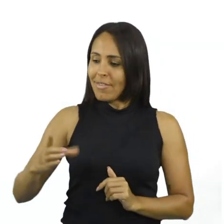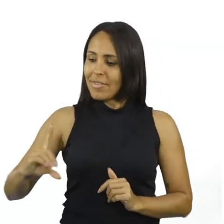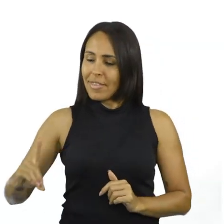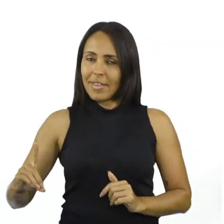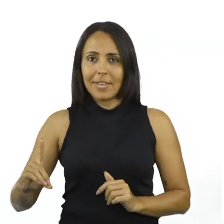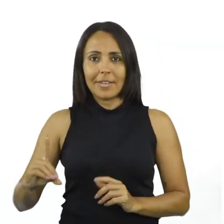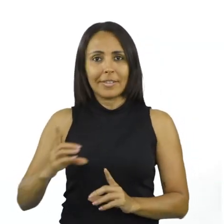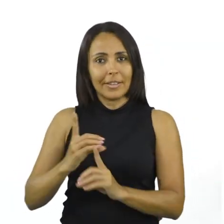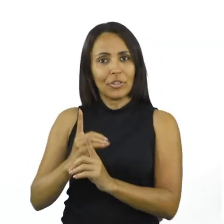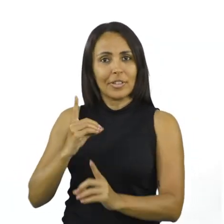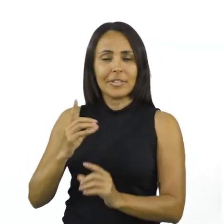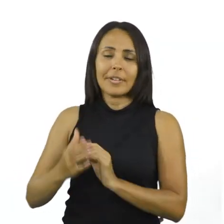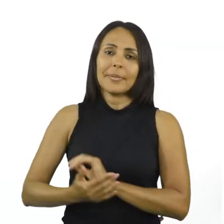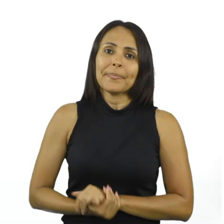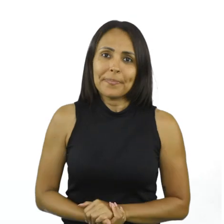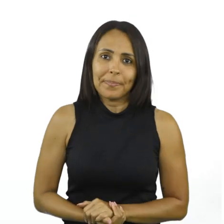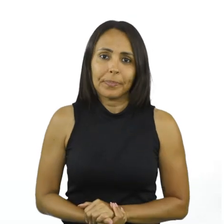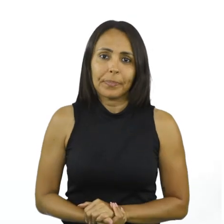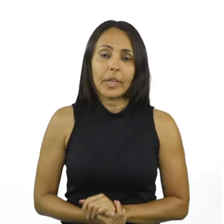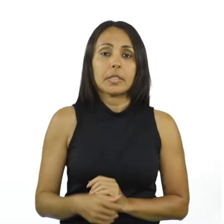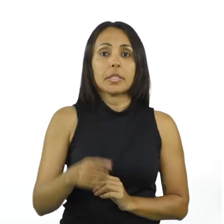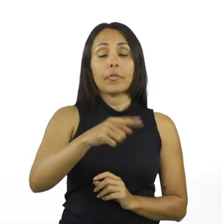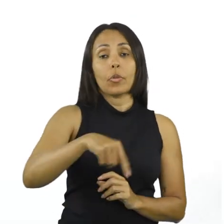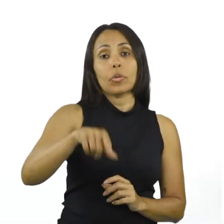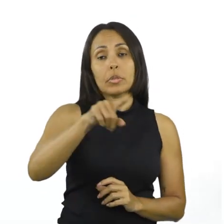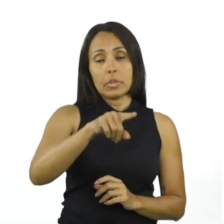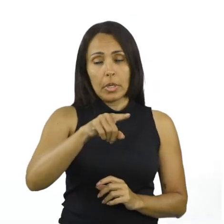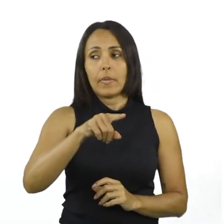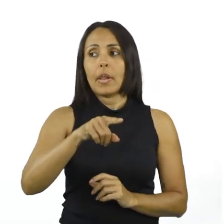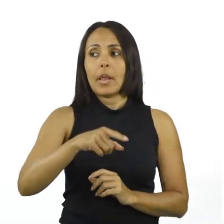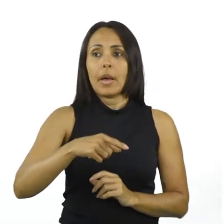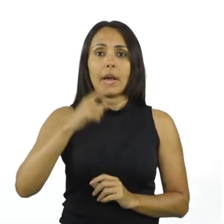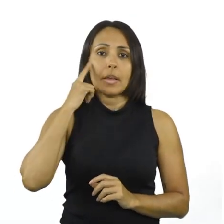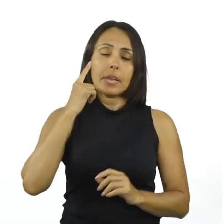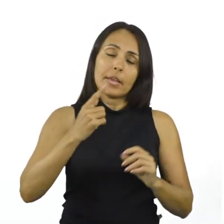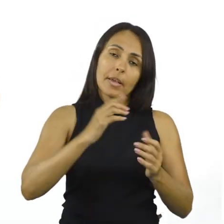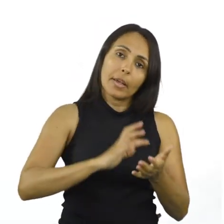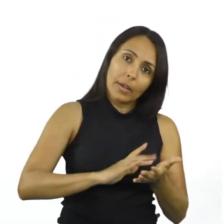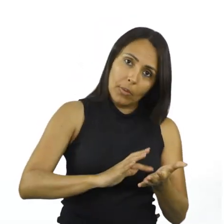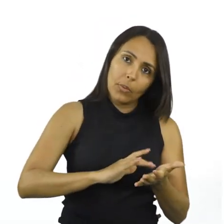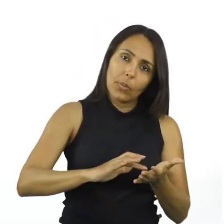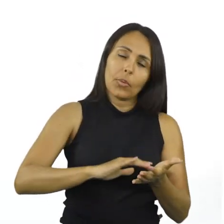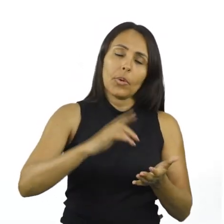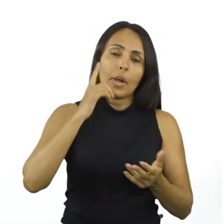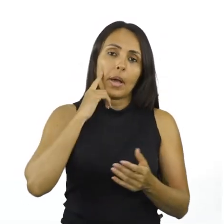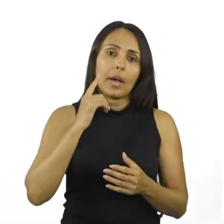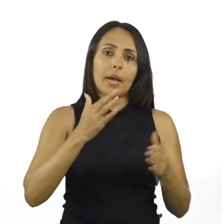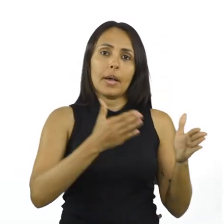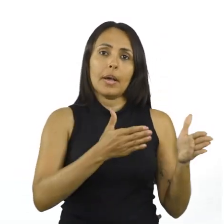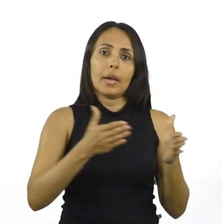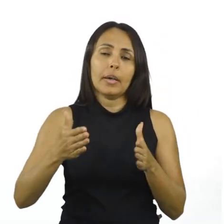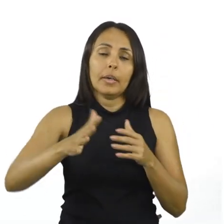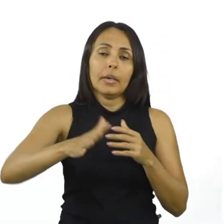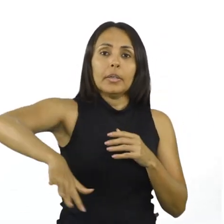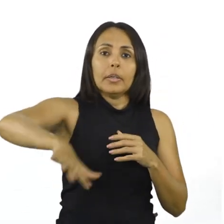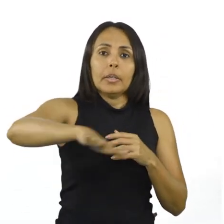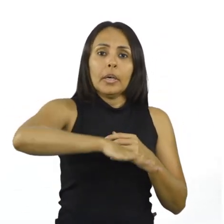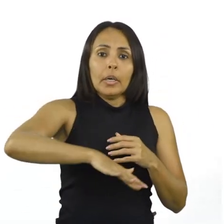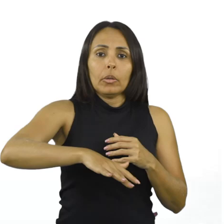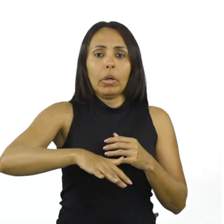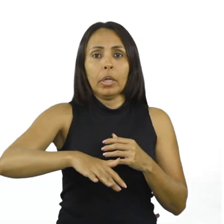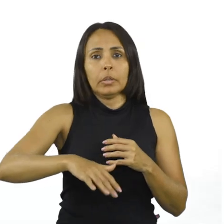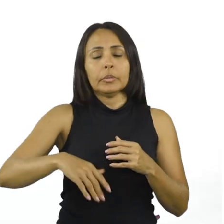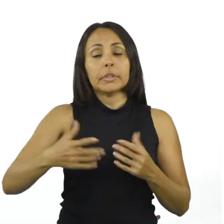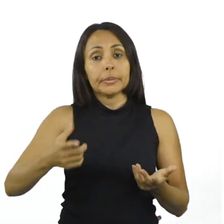das distâncias. Muito bem, então se você vai lá e calcula a área desse gráfico, você